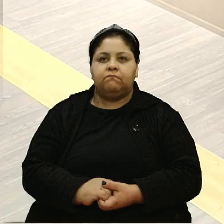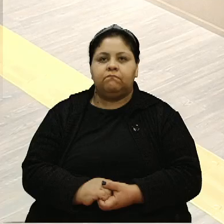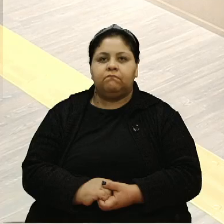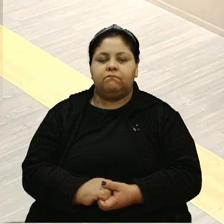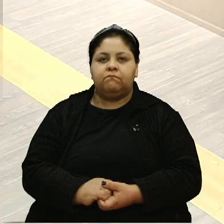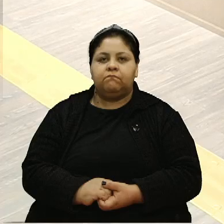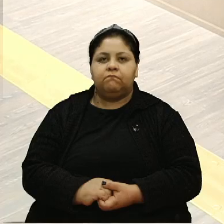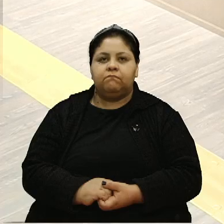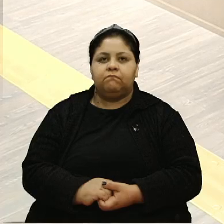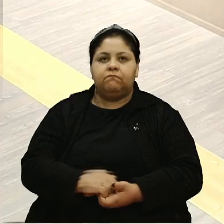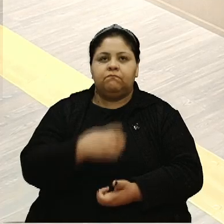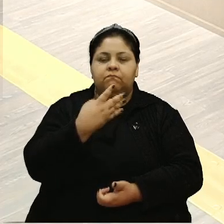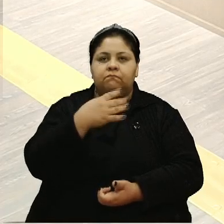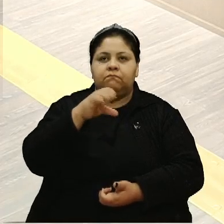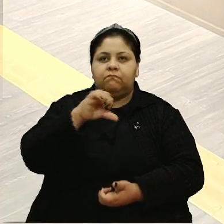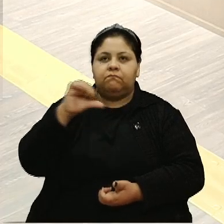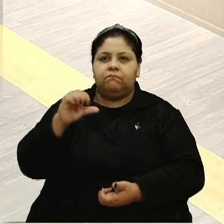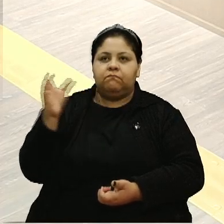Parecer